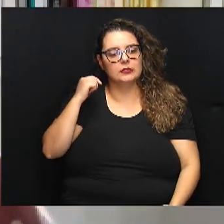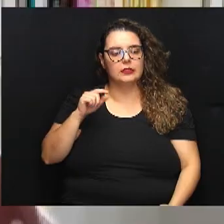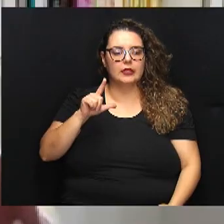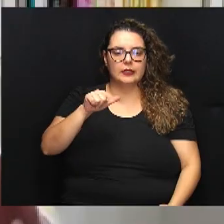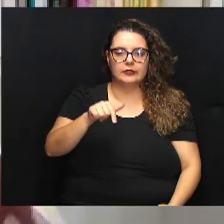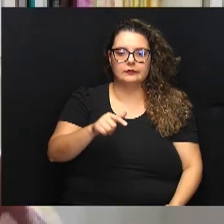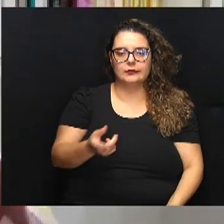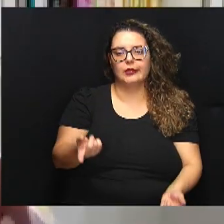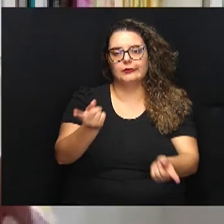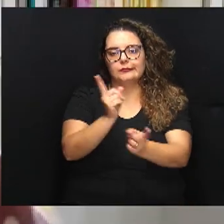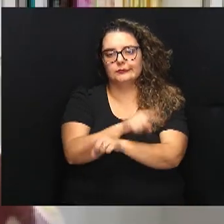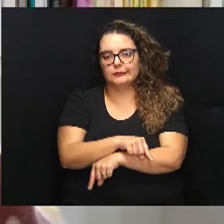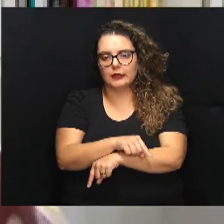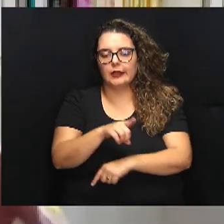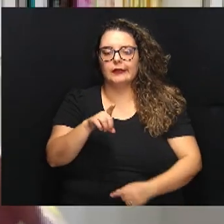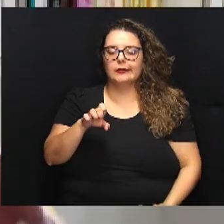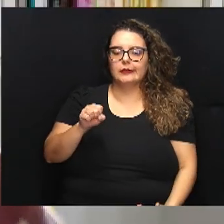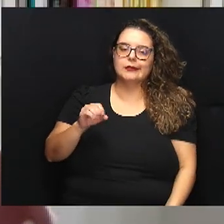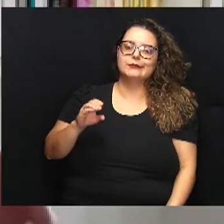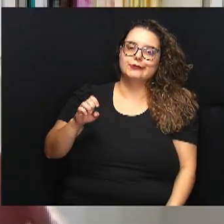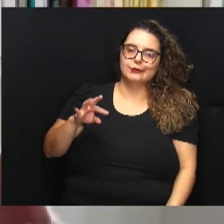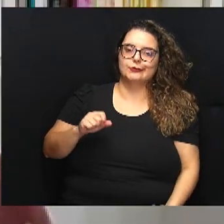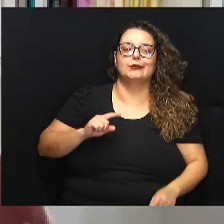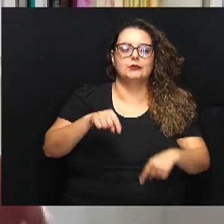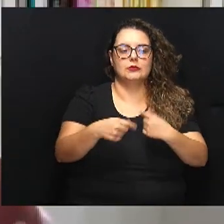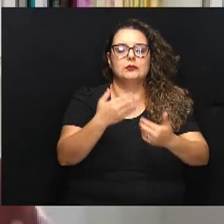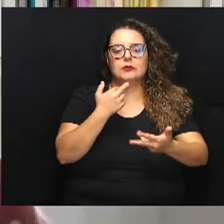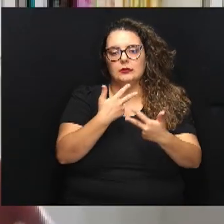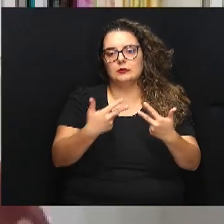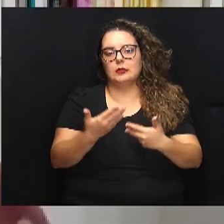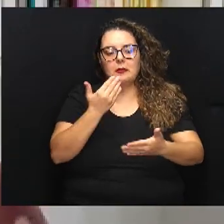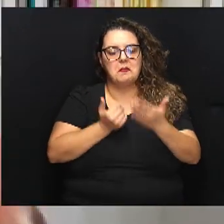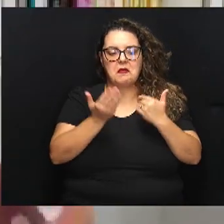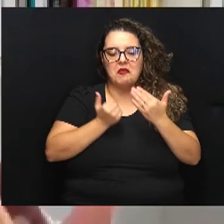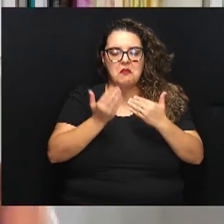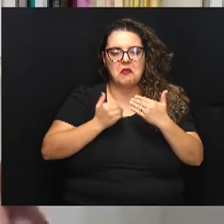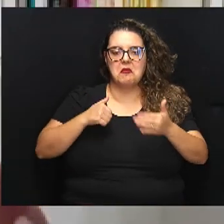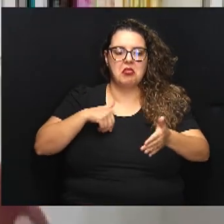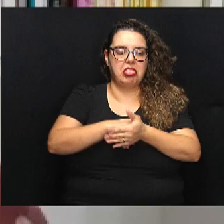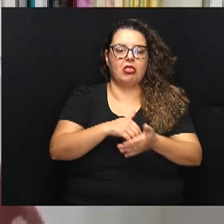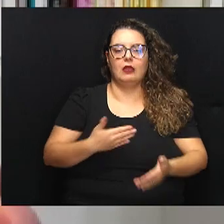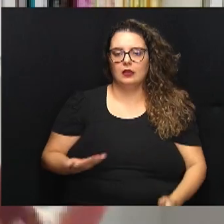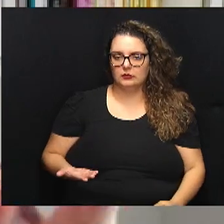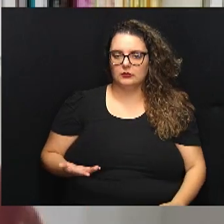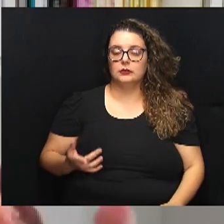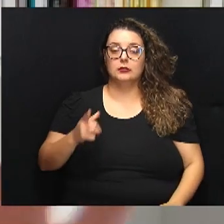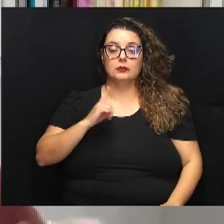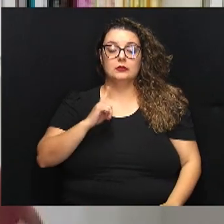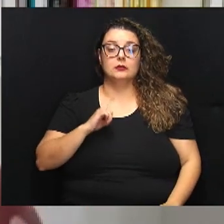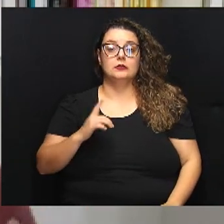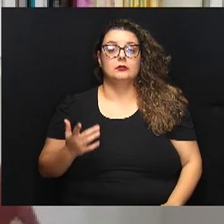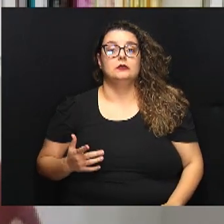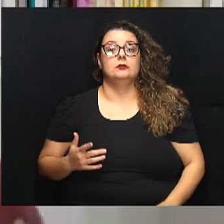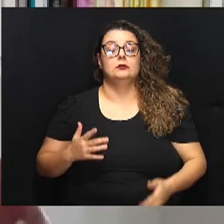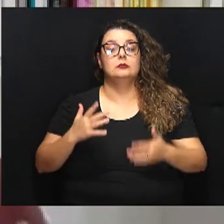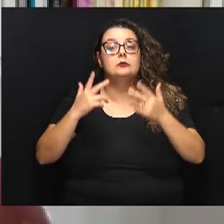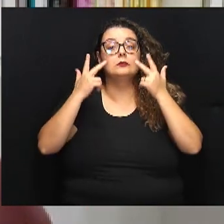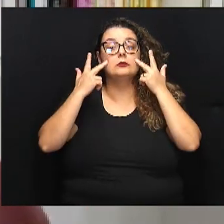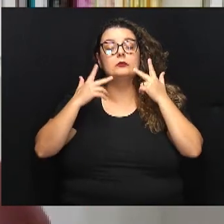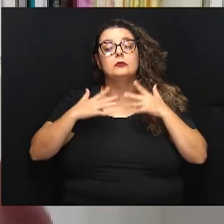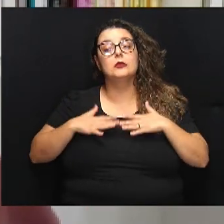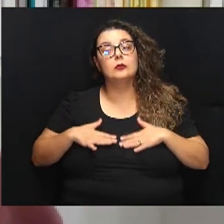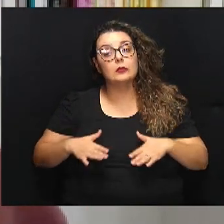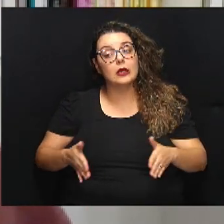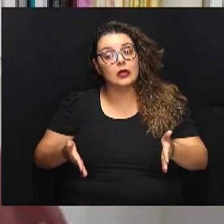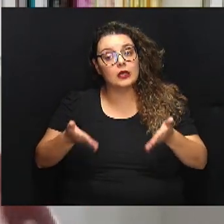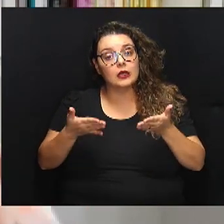dentro do alimento. Então, a gente tem que ter uma certa tranquilidade, não é